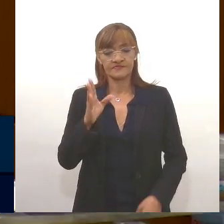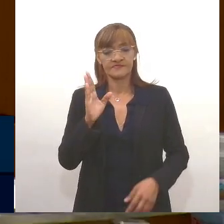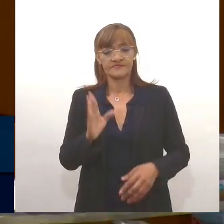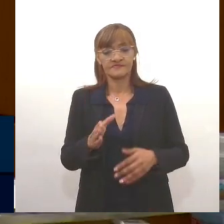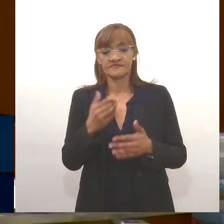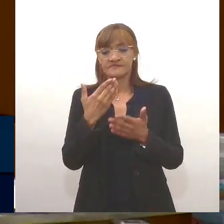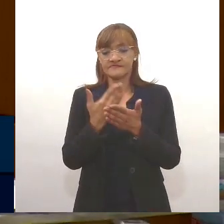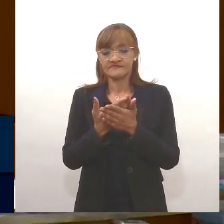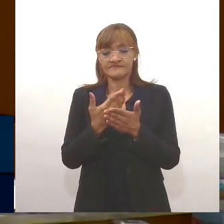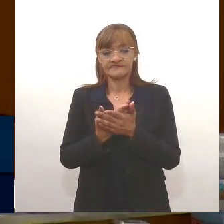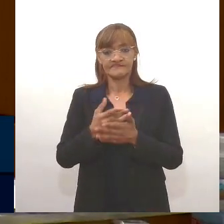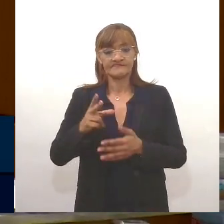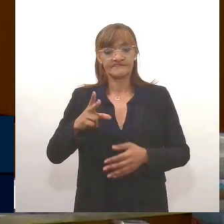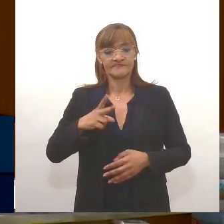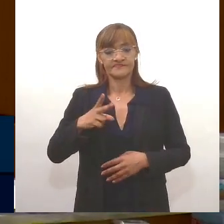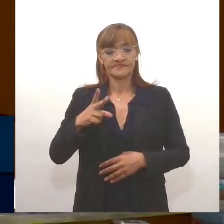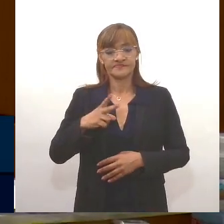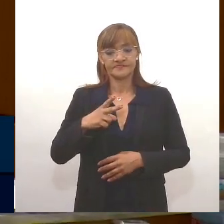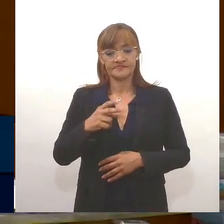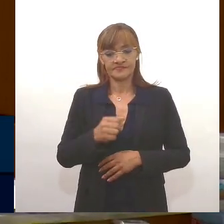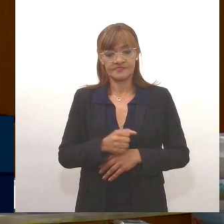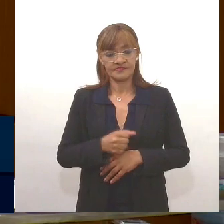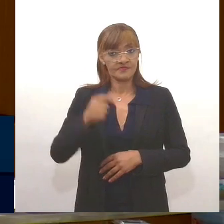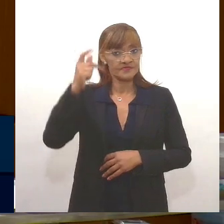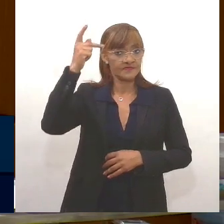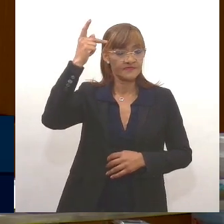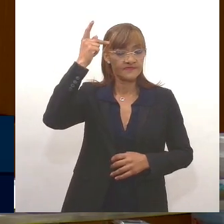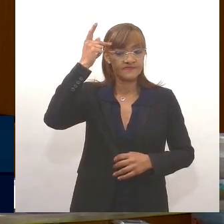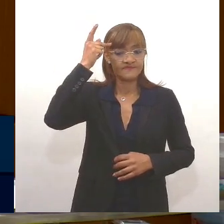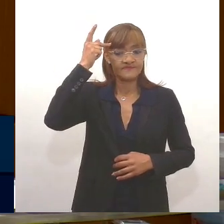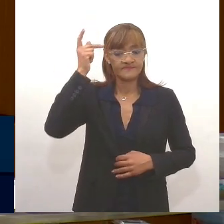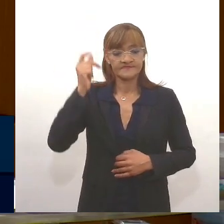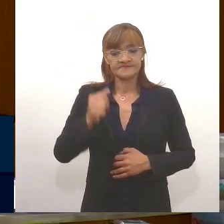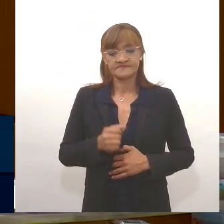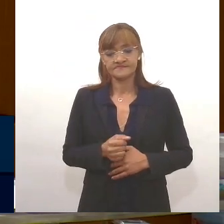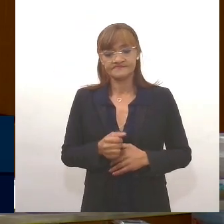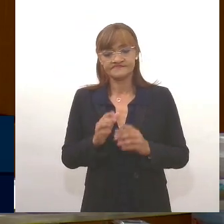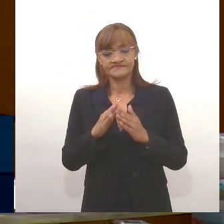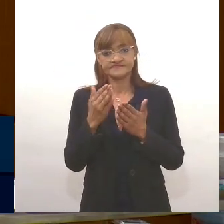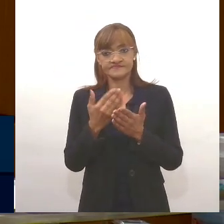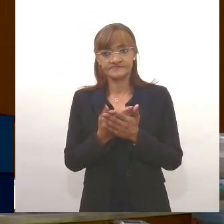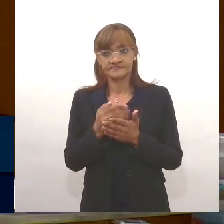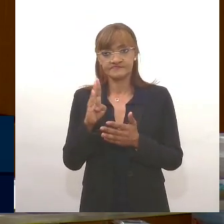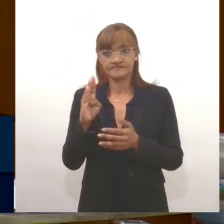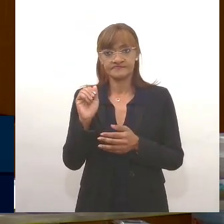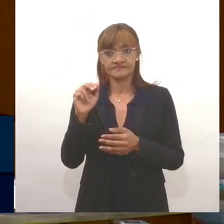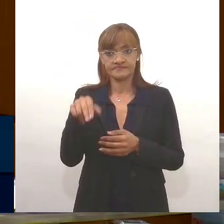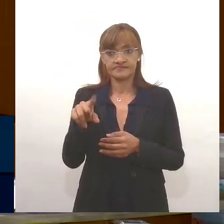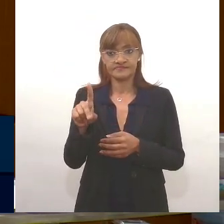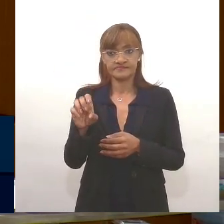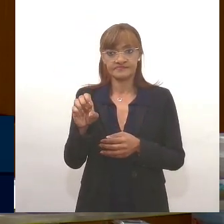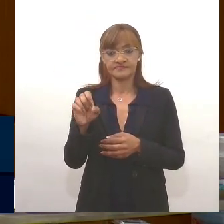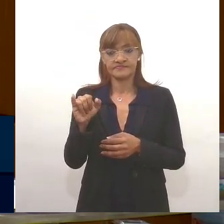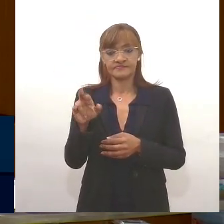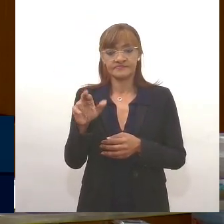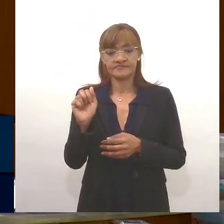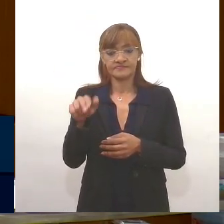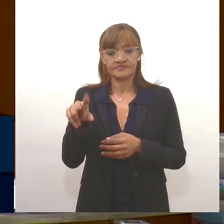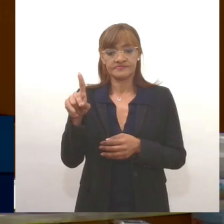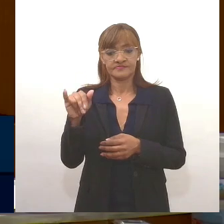particular lá de São Paulo o Colégio Bandeirantes e sofria com bullying de